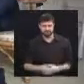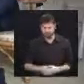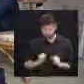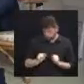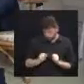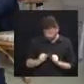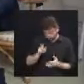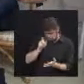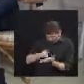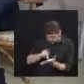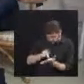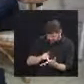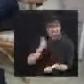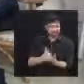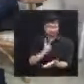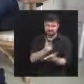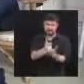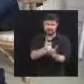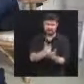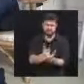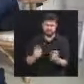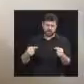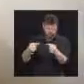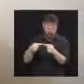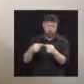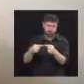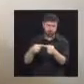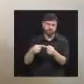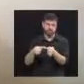ser honesto com você? Indicada sempre. Sempre? Sempre.